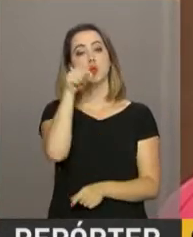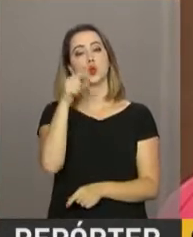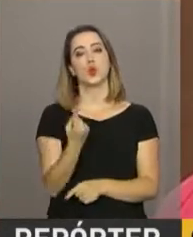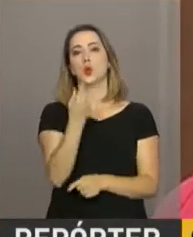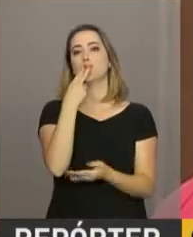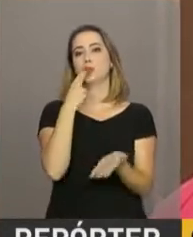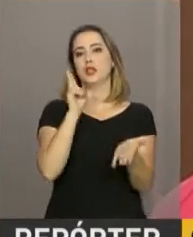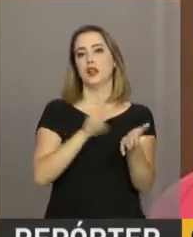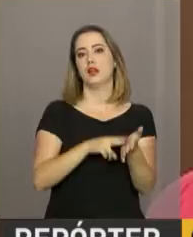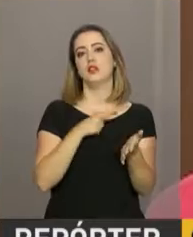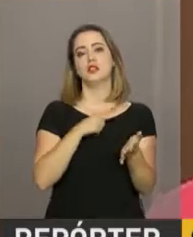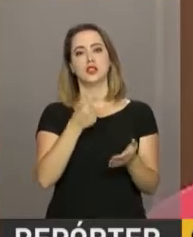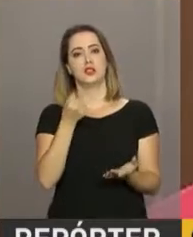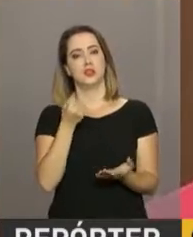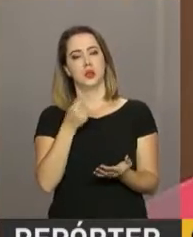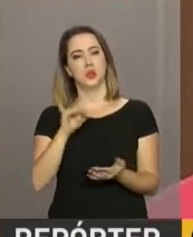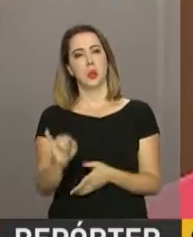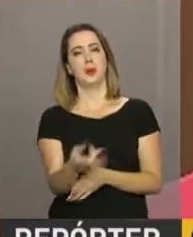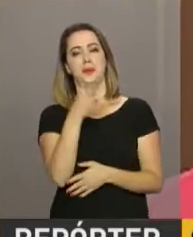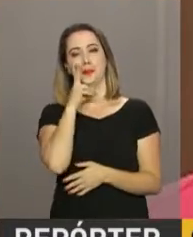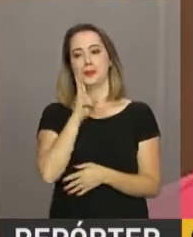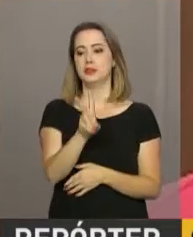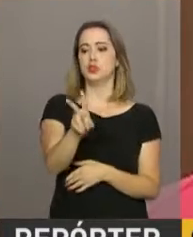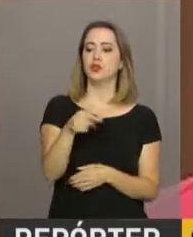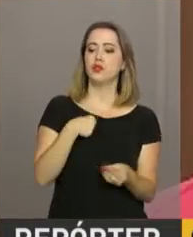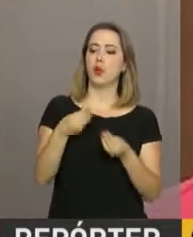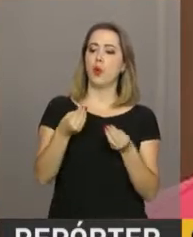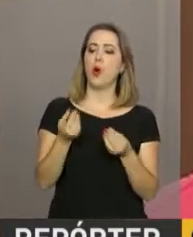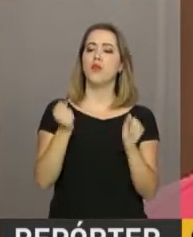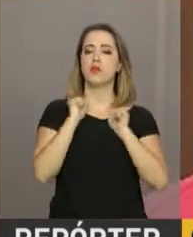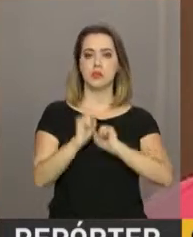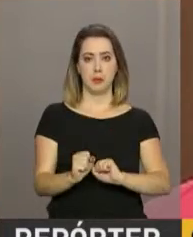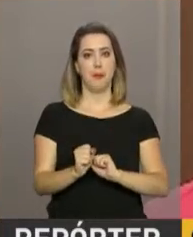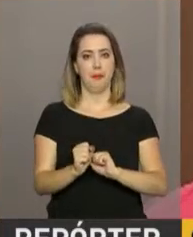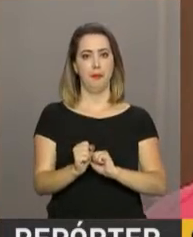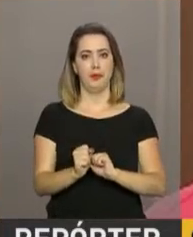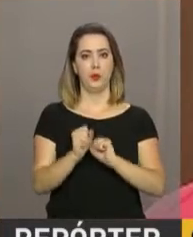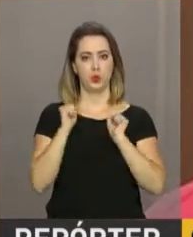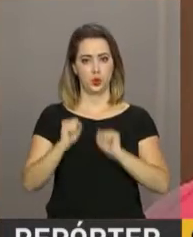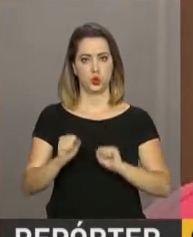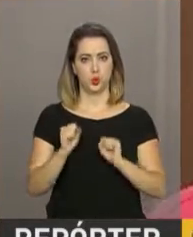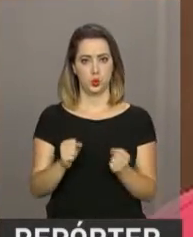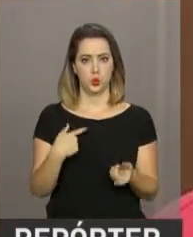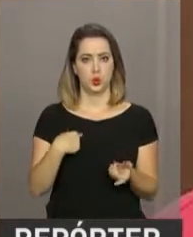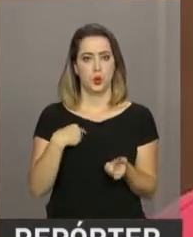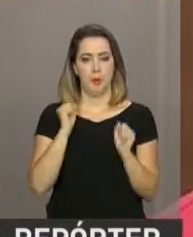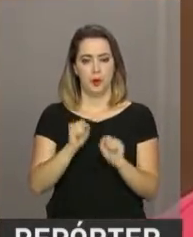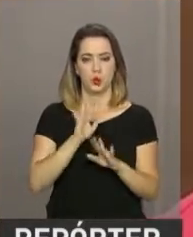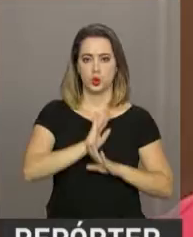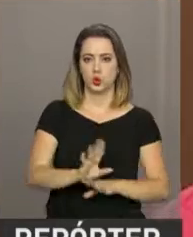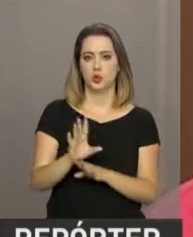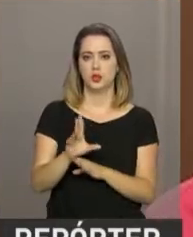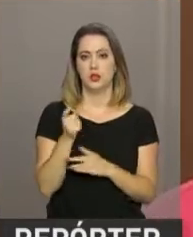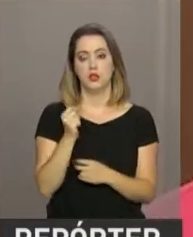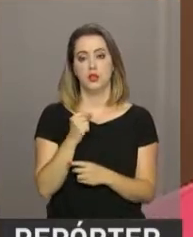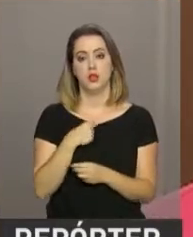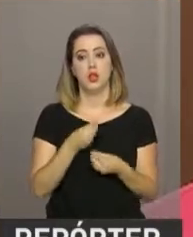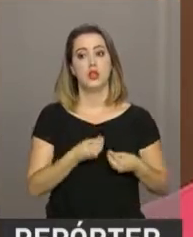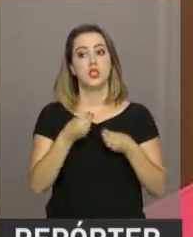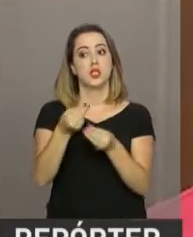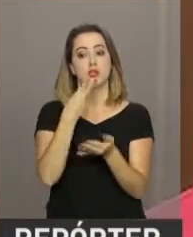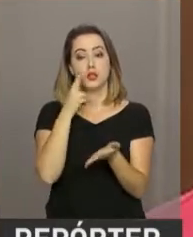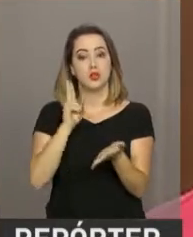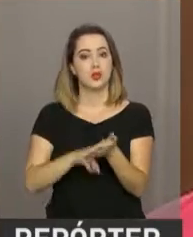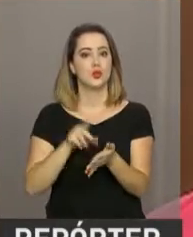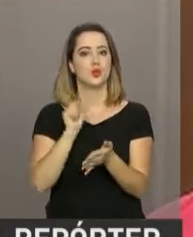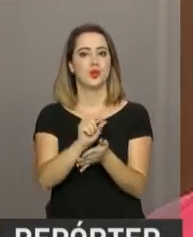cartinha, você tem a oportunidade de ver aquela que está mais adequada àquilo que você está pensando em poder contribuir. Deixa nos Correios e